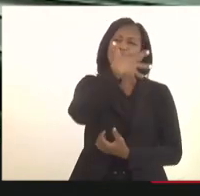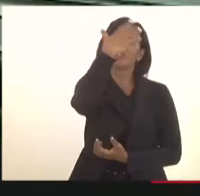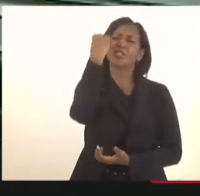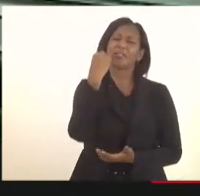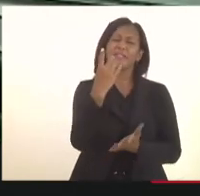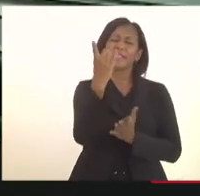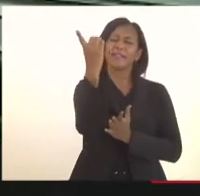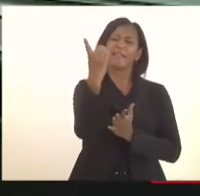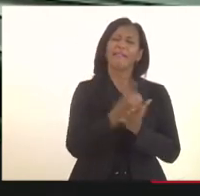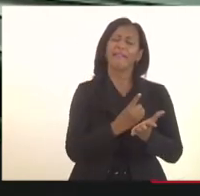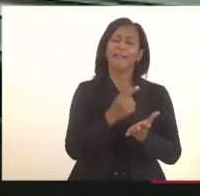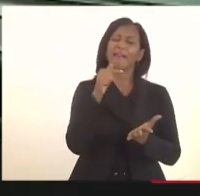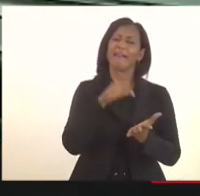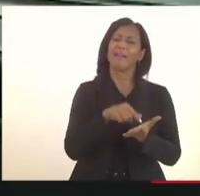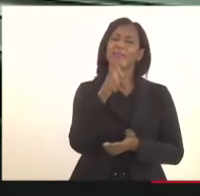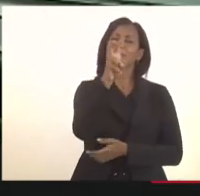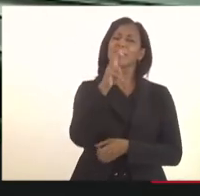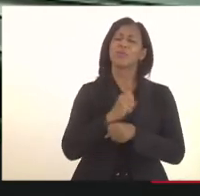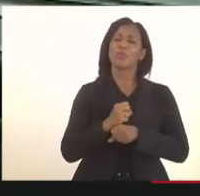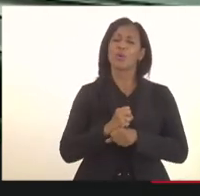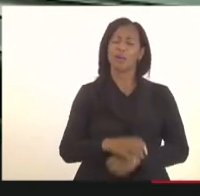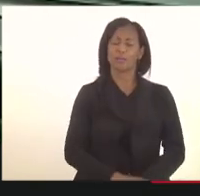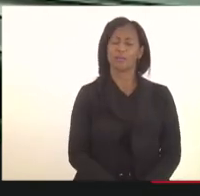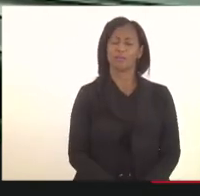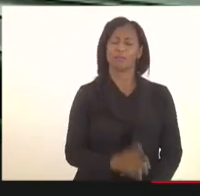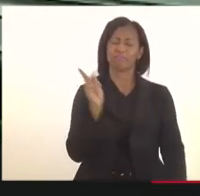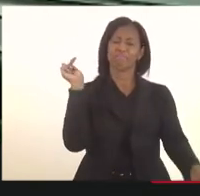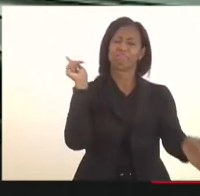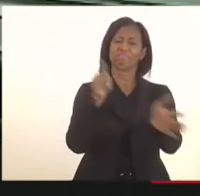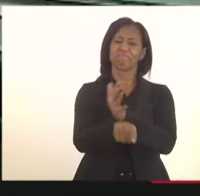Durante 5 anos.